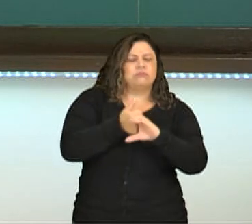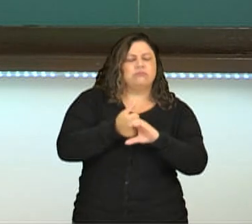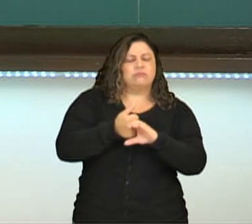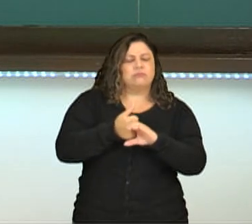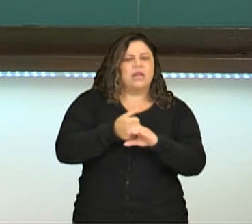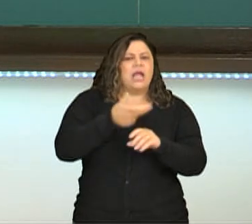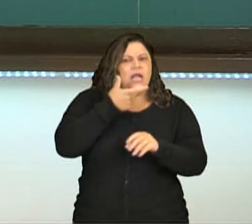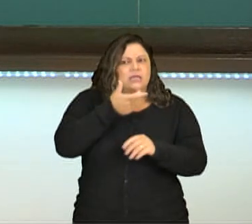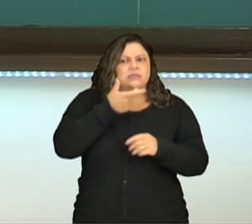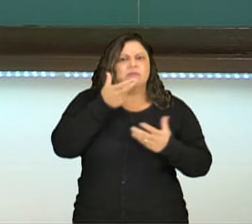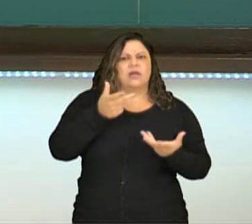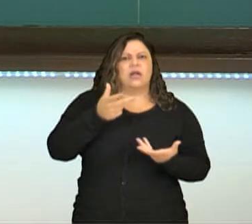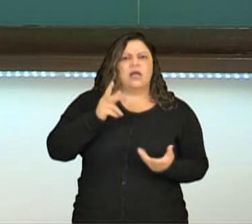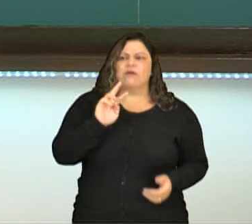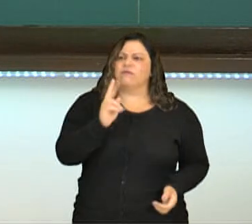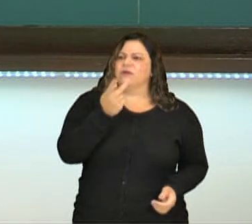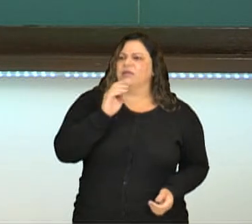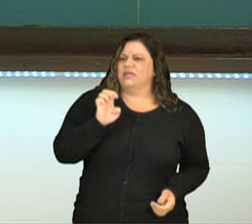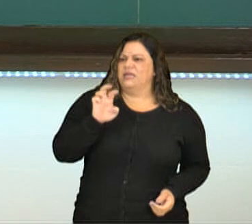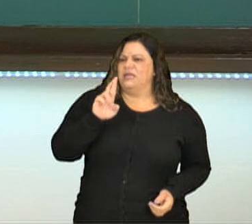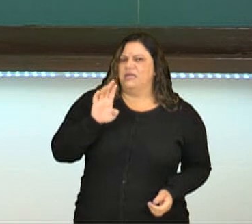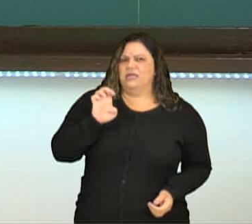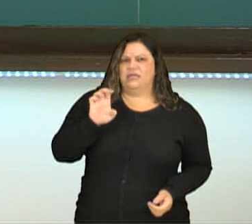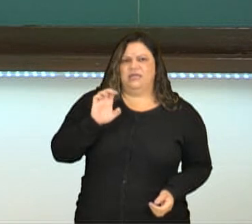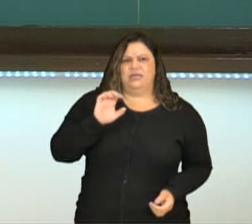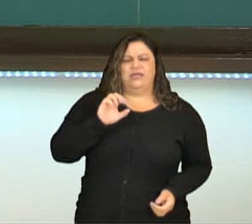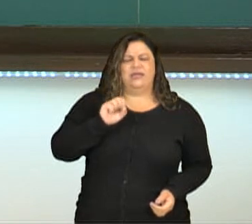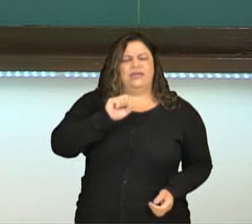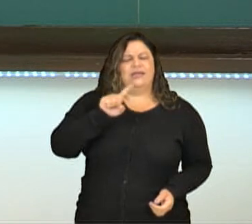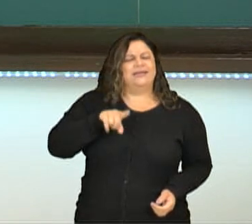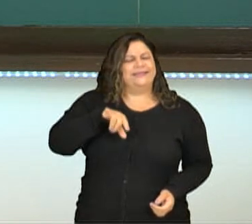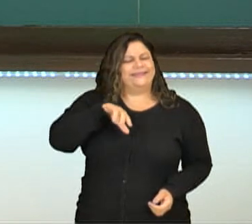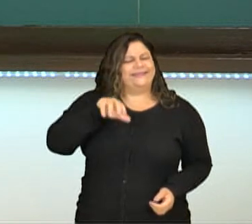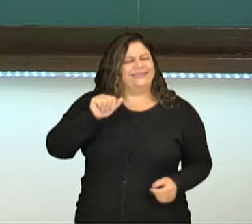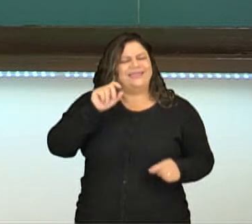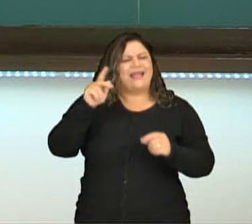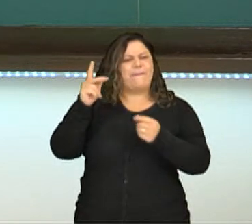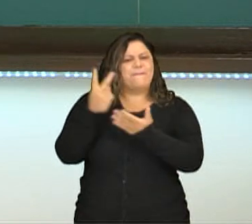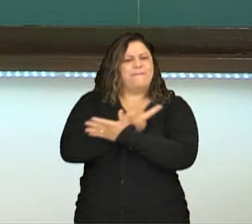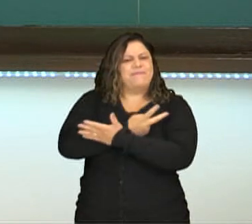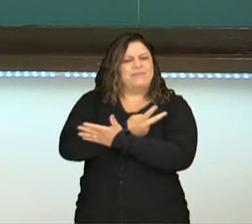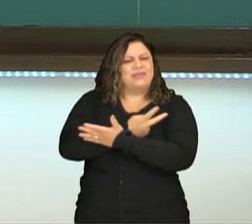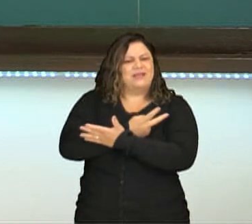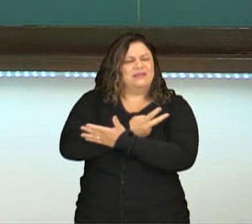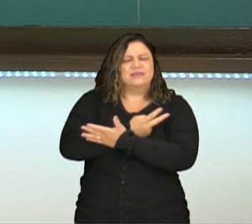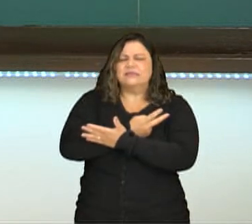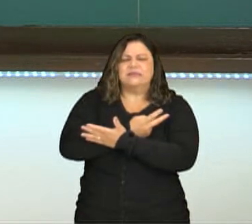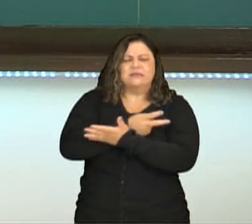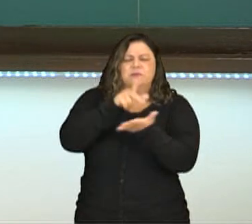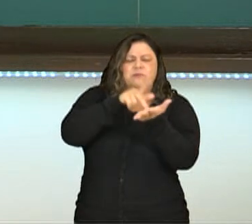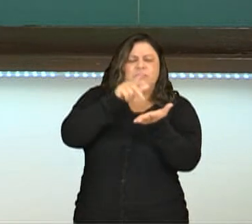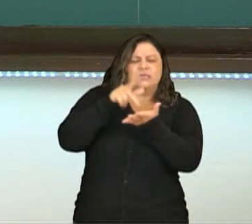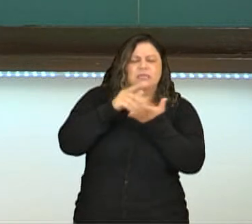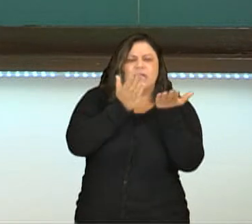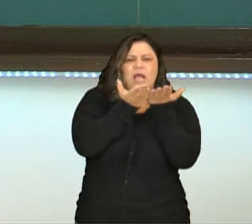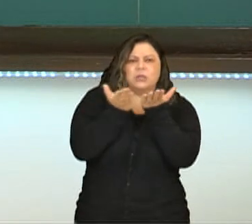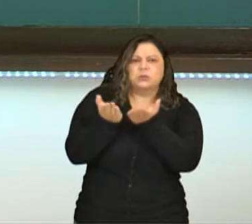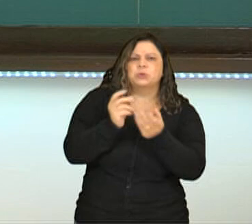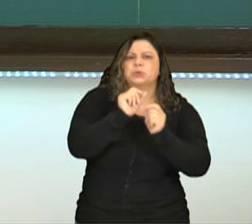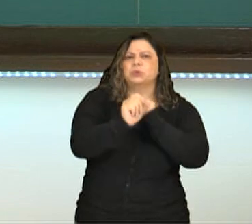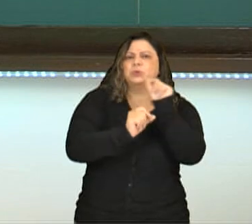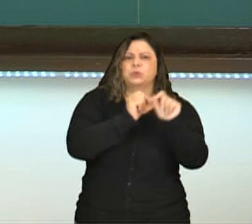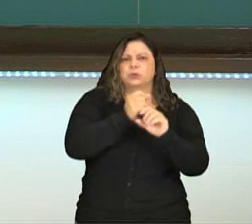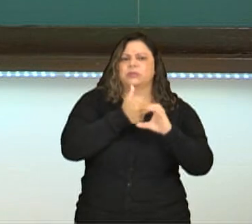as heresias era tudo aquilo que desfazia as verdades cristãs ou que tentava vincular